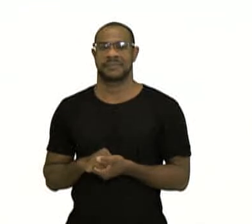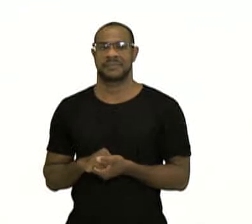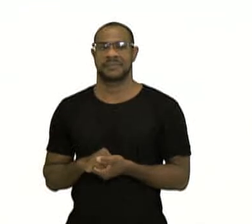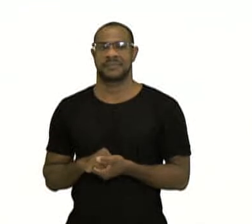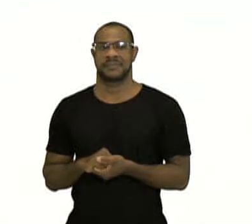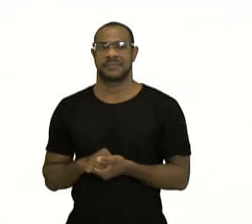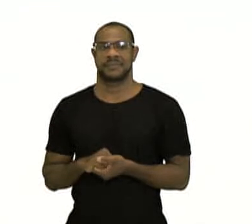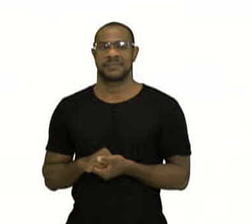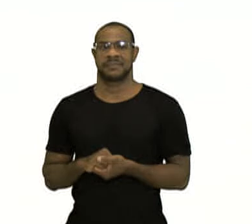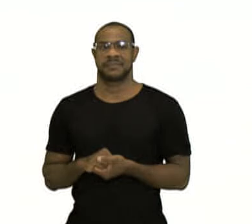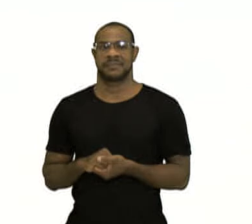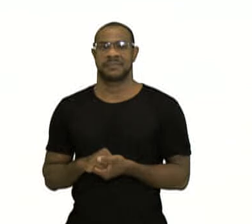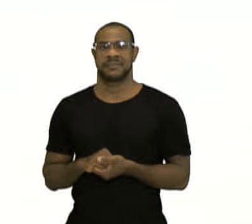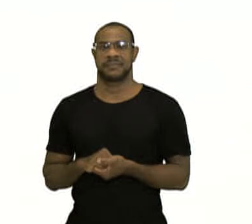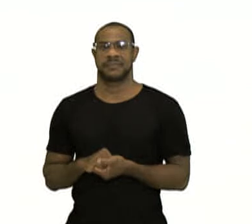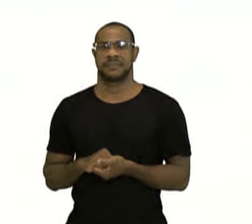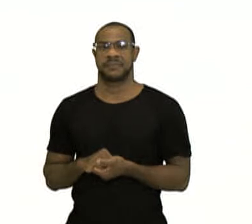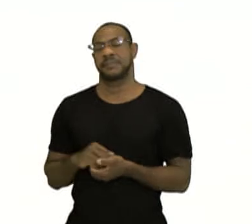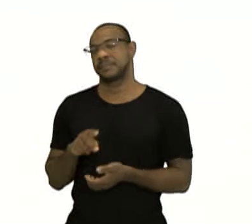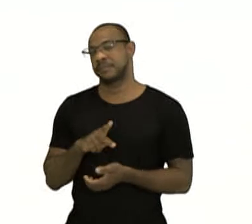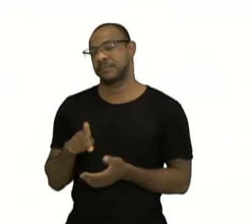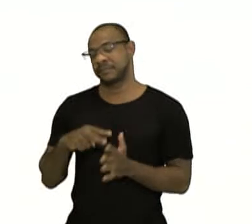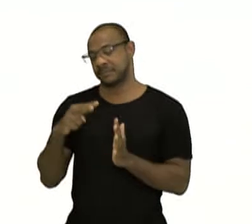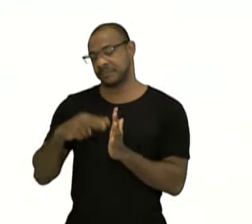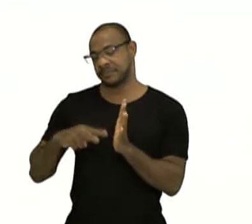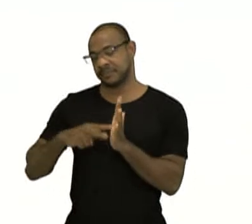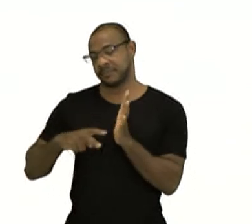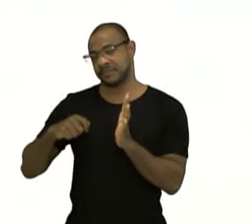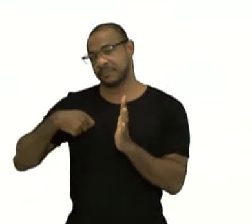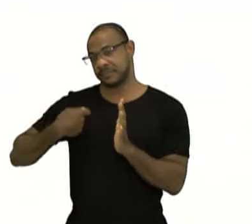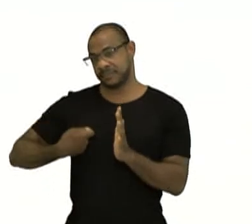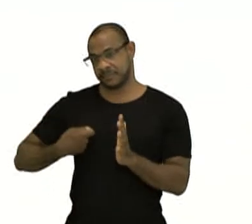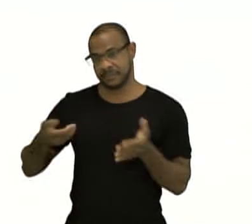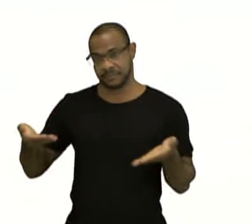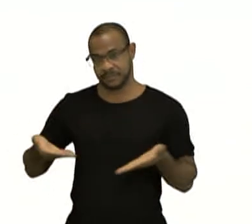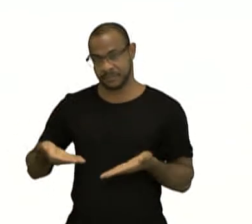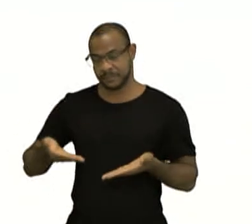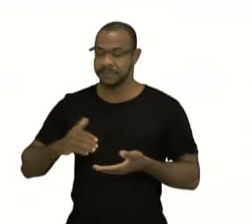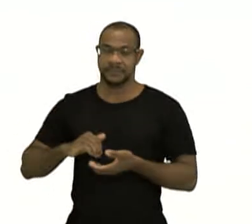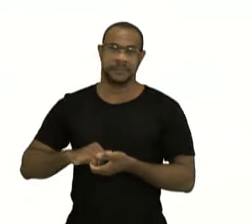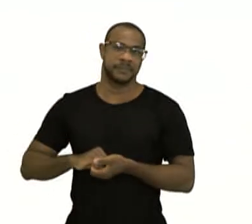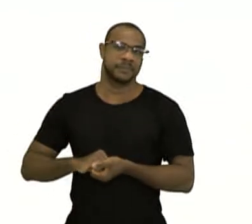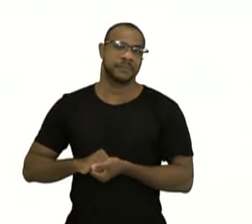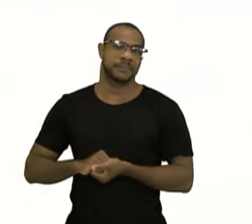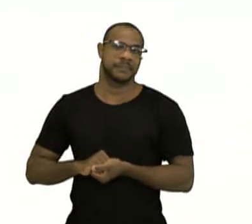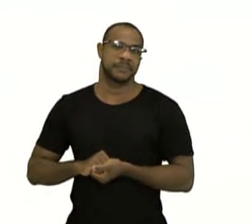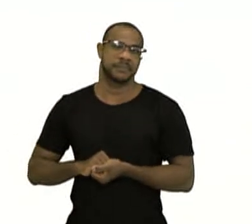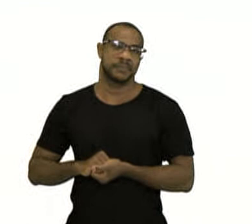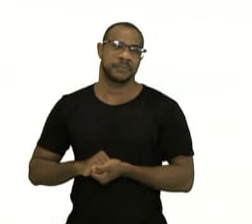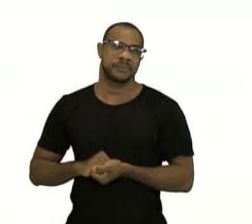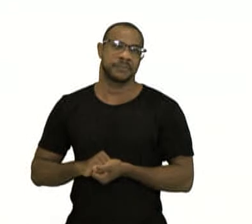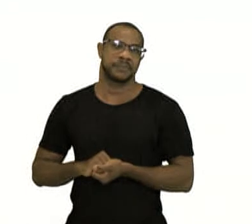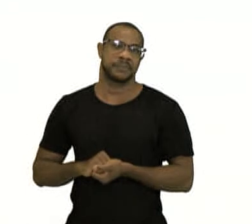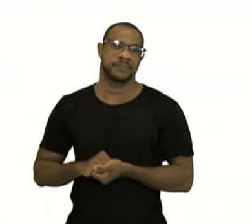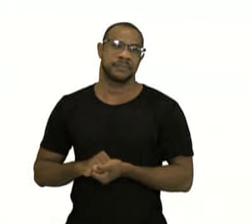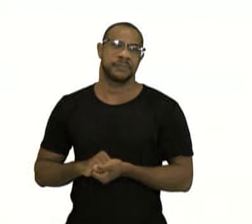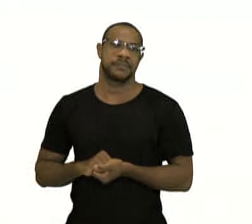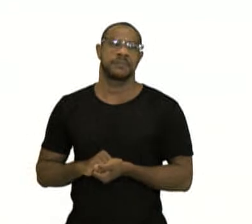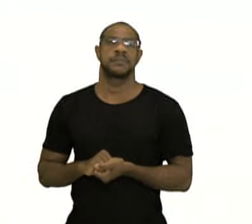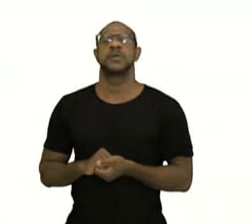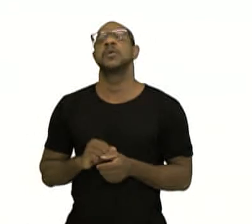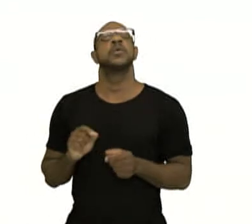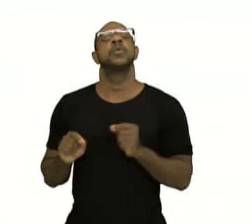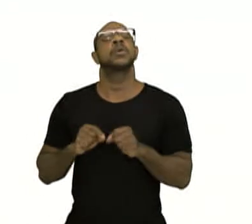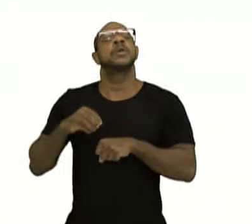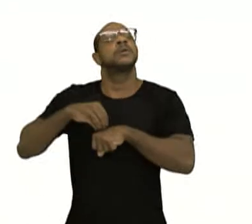sido de hecho, tomaria muito poucas coisas com seriedade e seria menos higiênico. O que